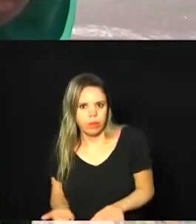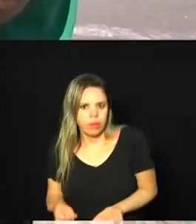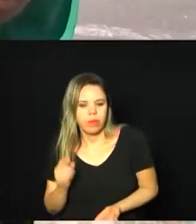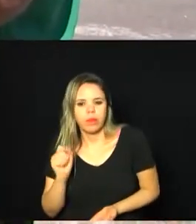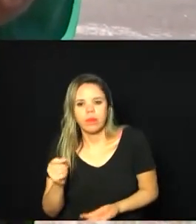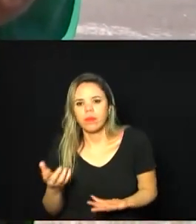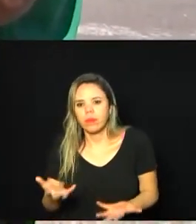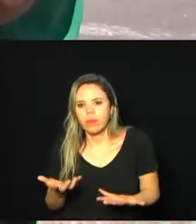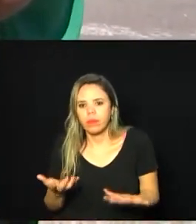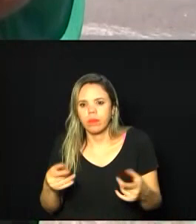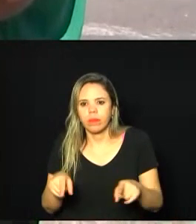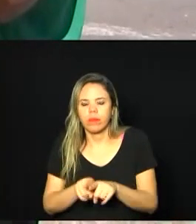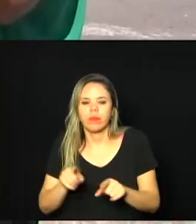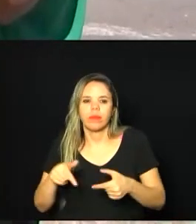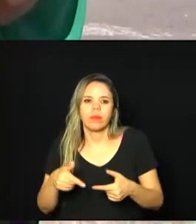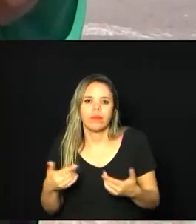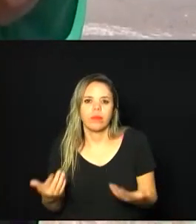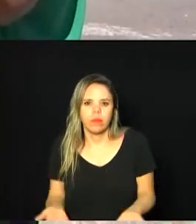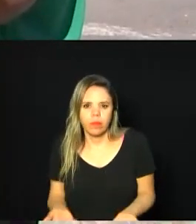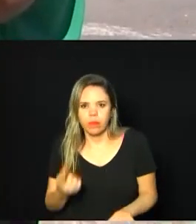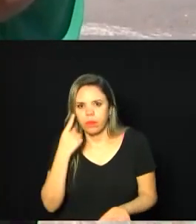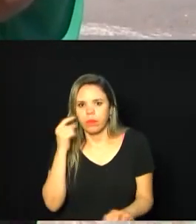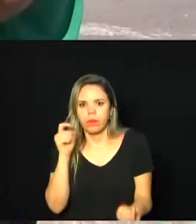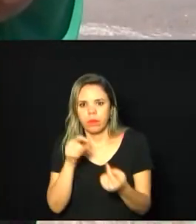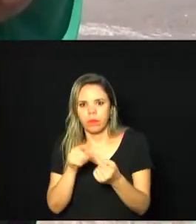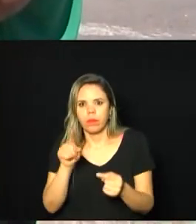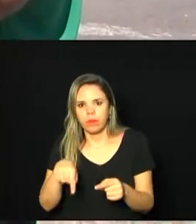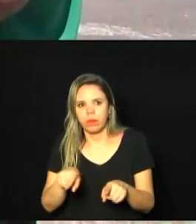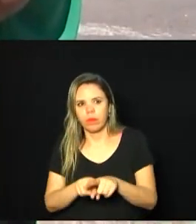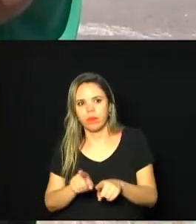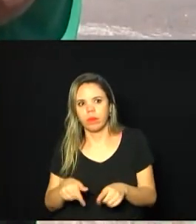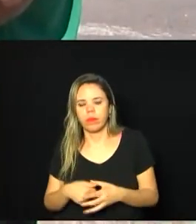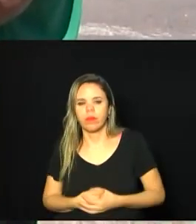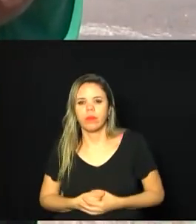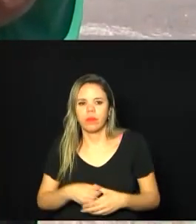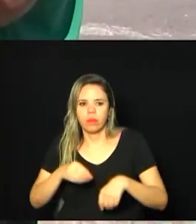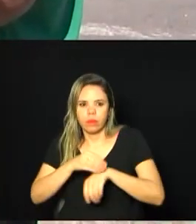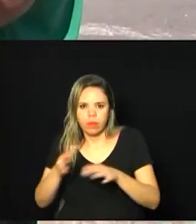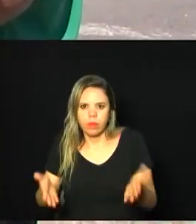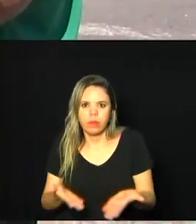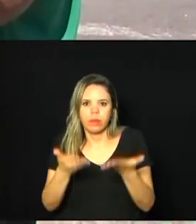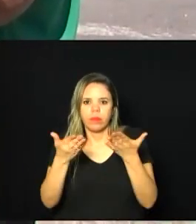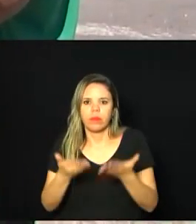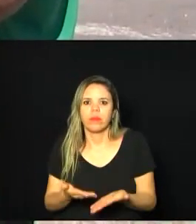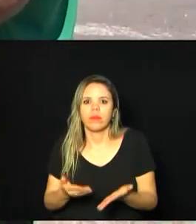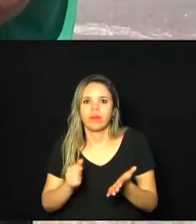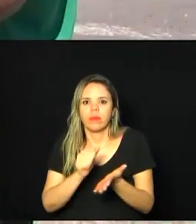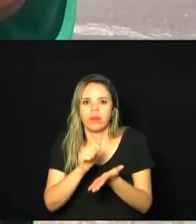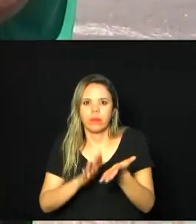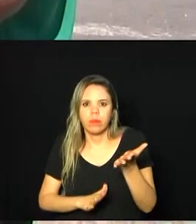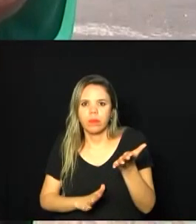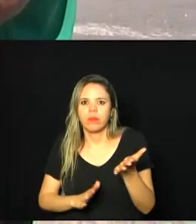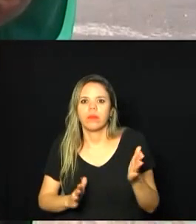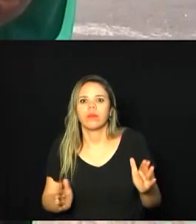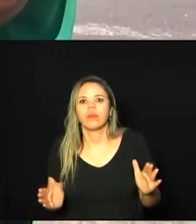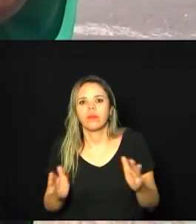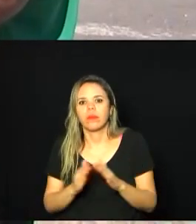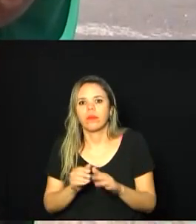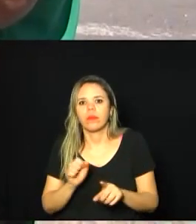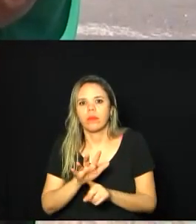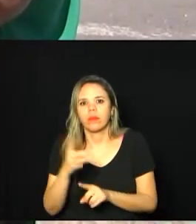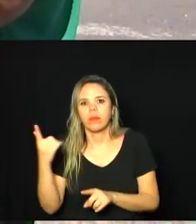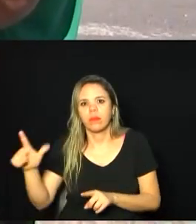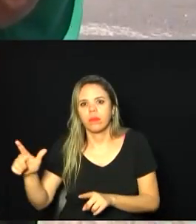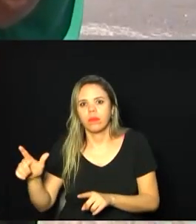e para quem quiser também trabalhar. Então, a intenção também é levar as atividades da Casa do Pavão a